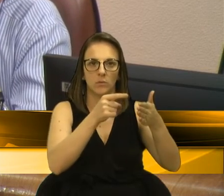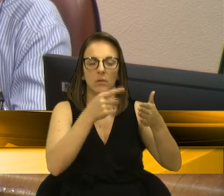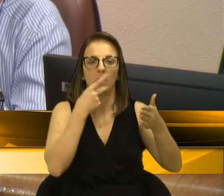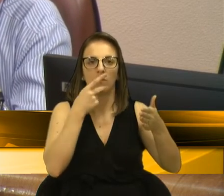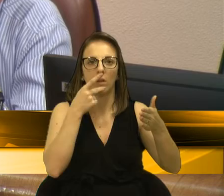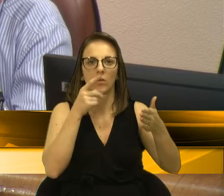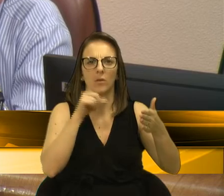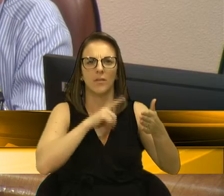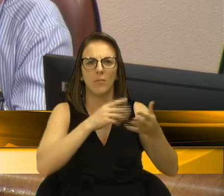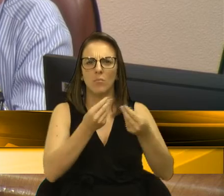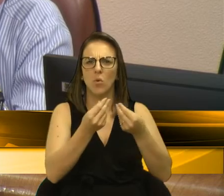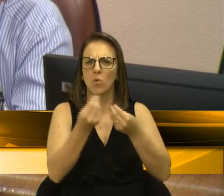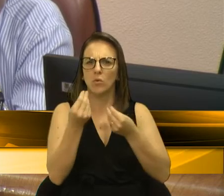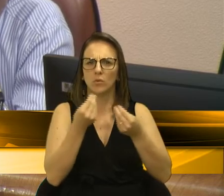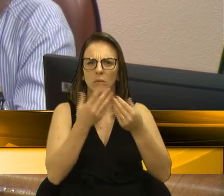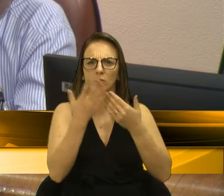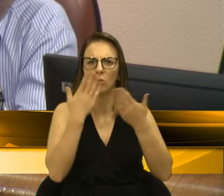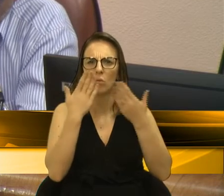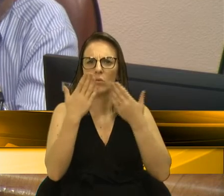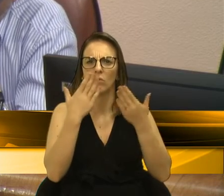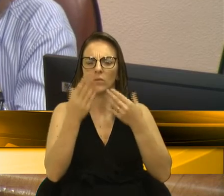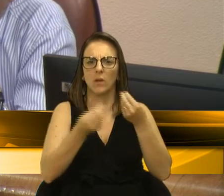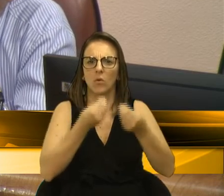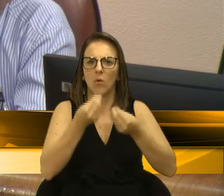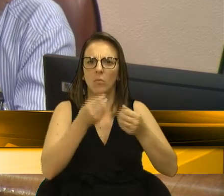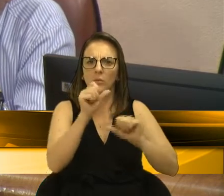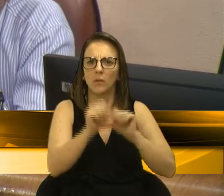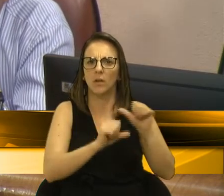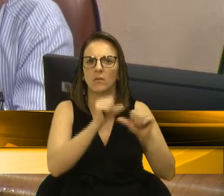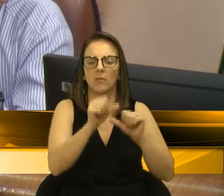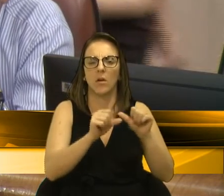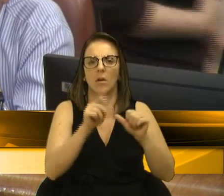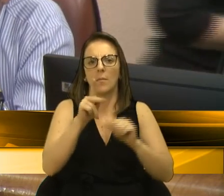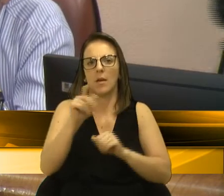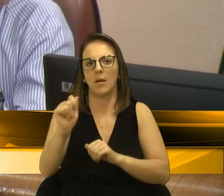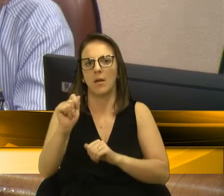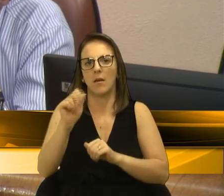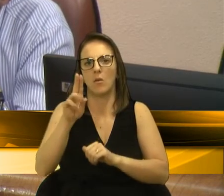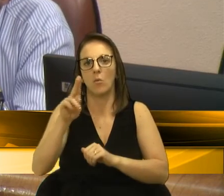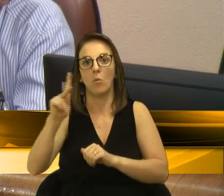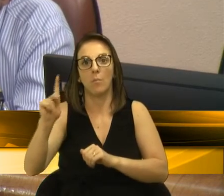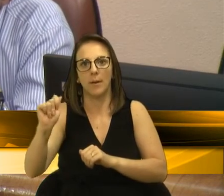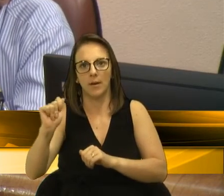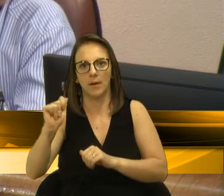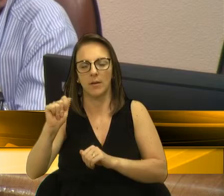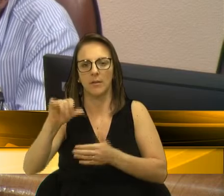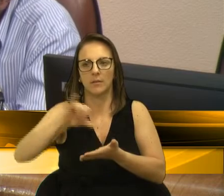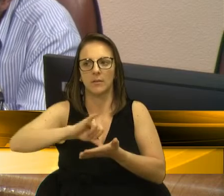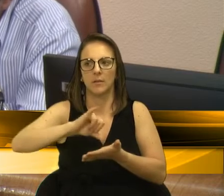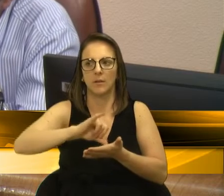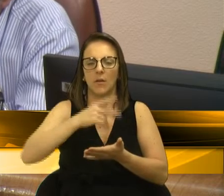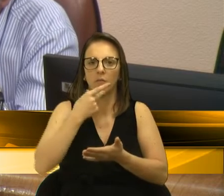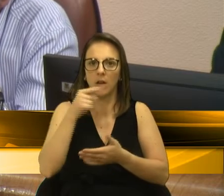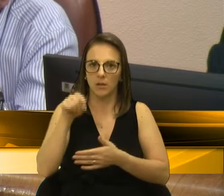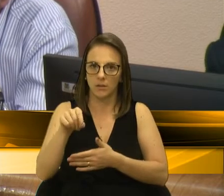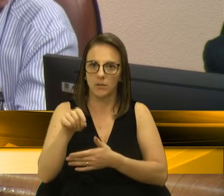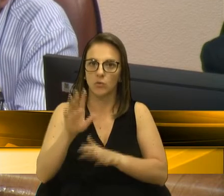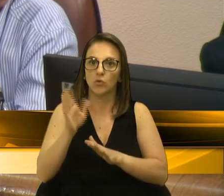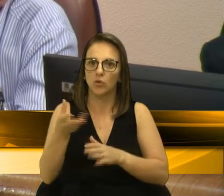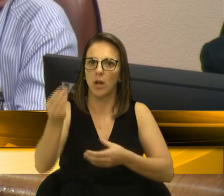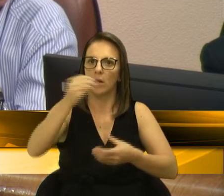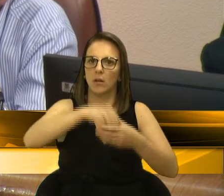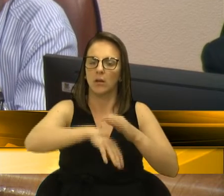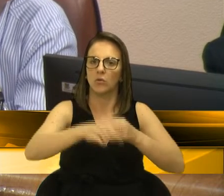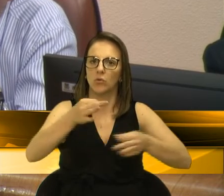à transformação do PA 24 horas em UPA Central. Refere que a licitação está judicializada e merece